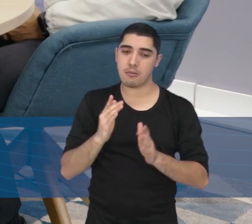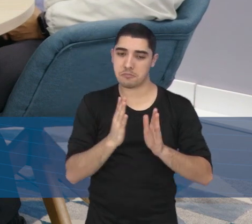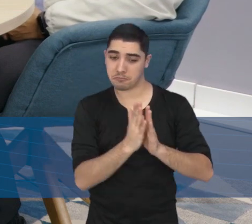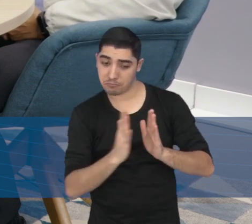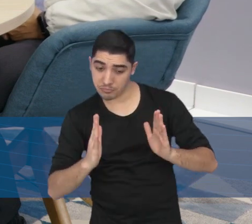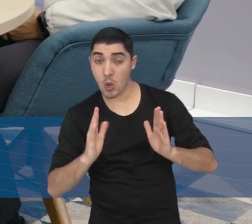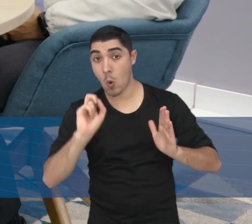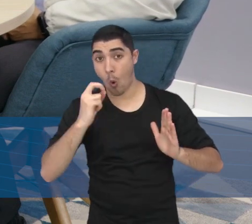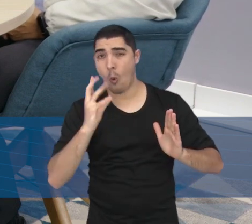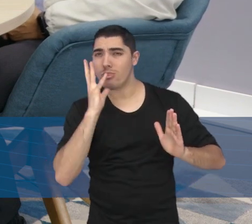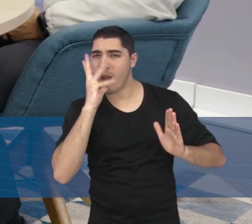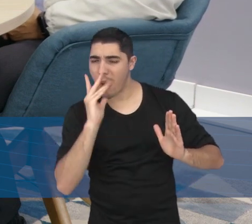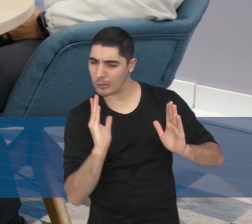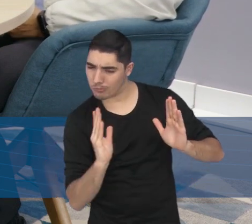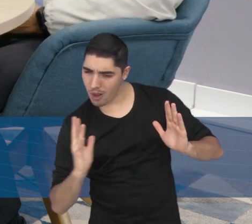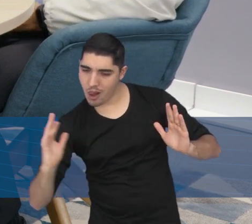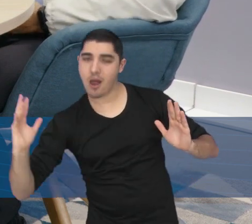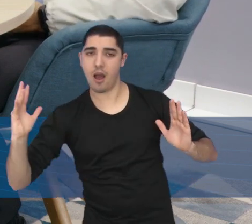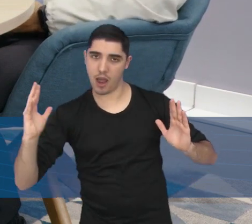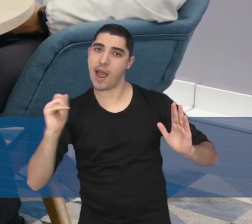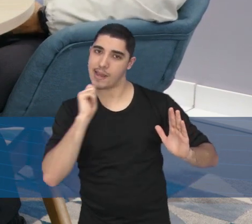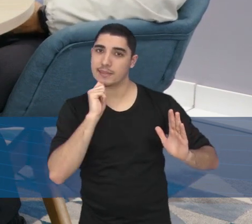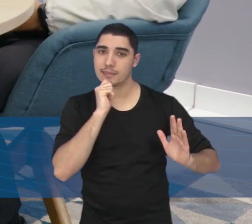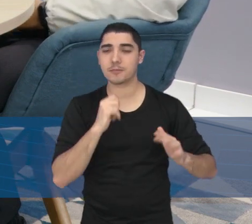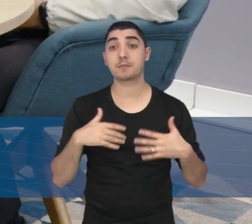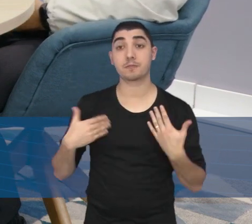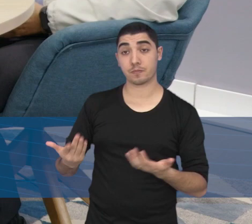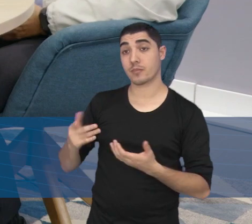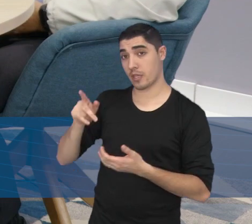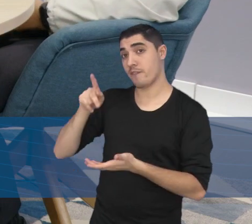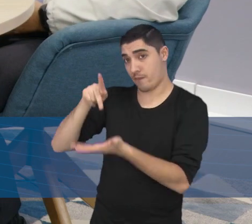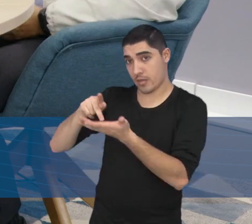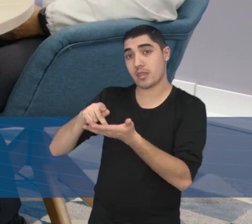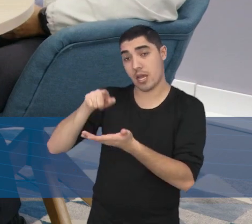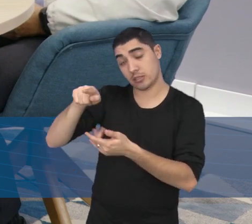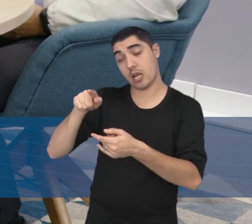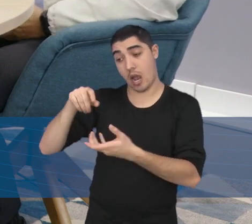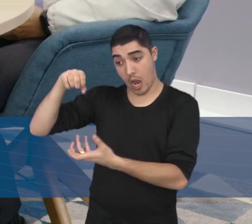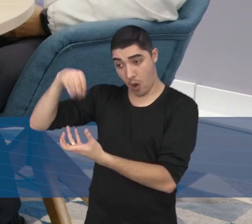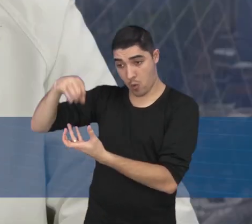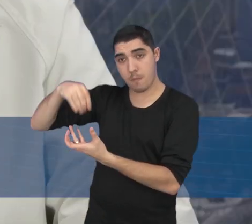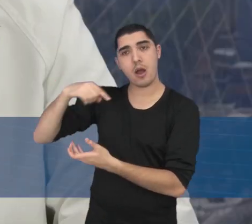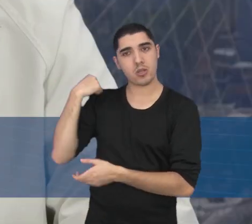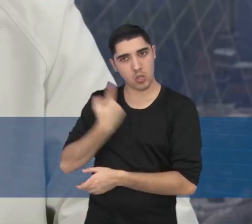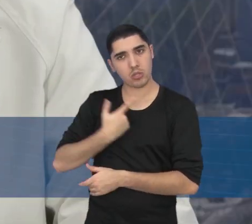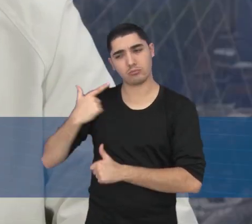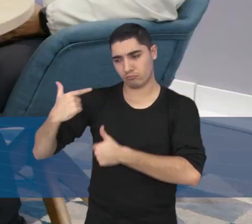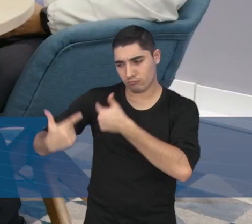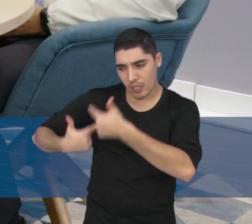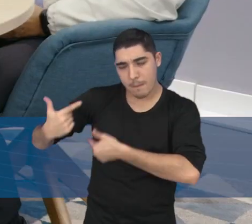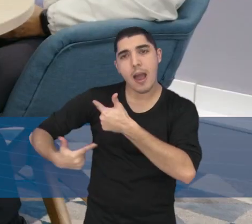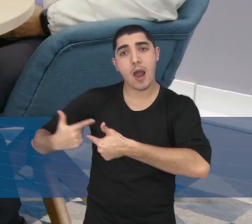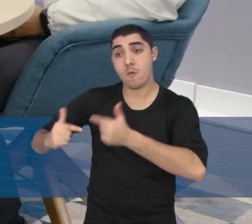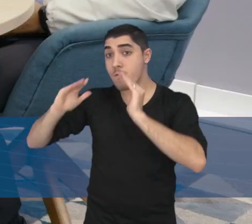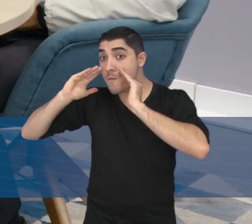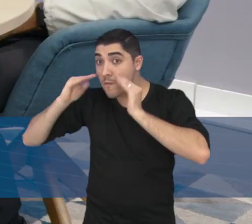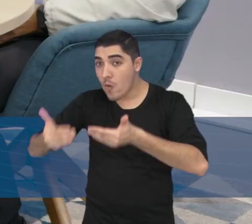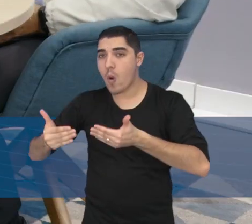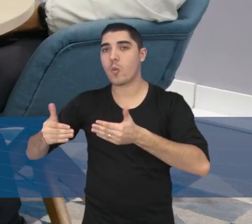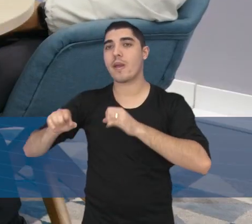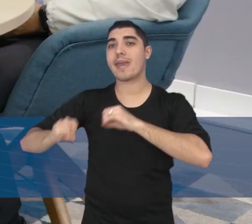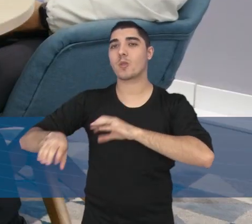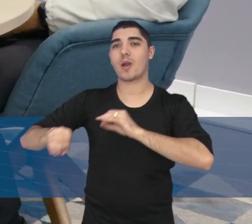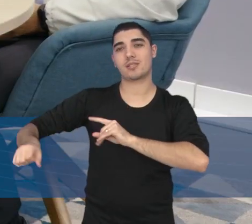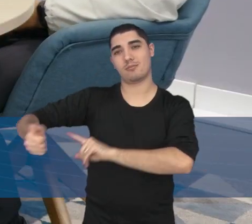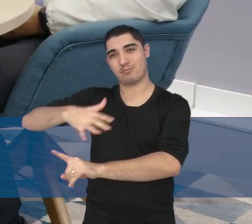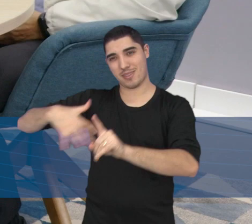efetiva. Sem dúvida. A Urban, ela tem uma equipe específica para educação ambiental. Existem